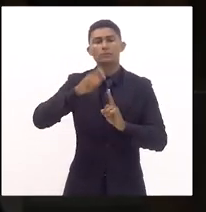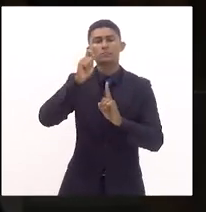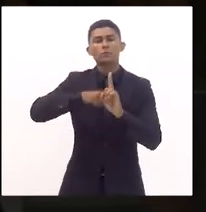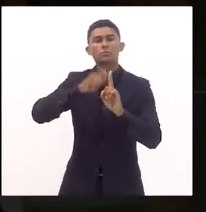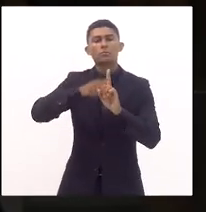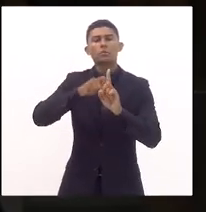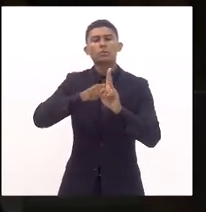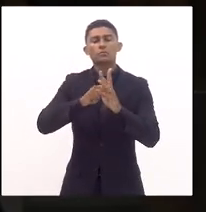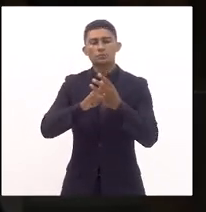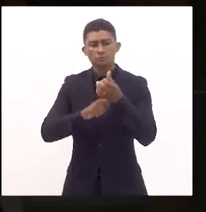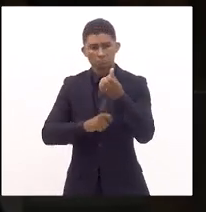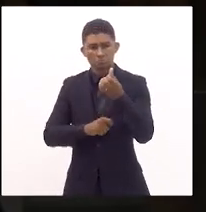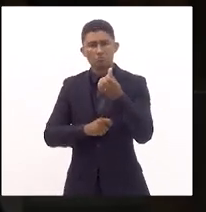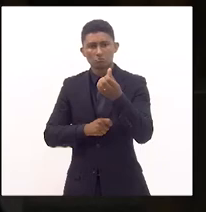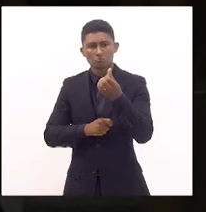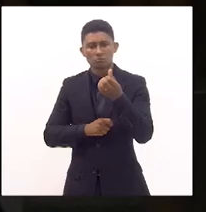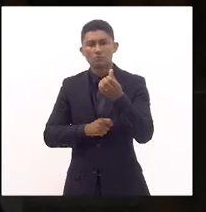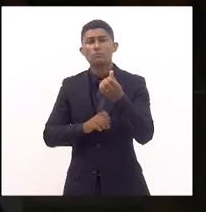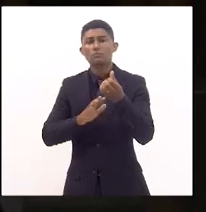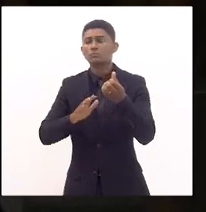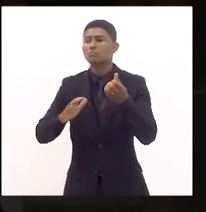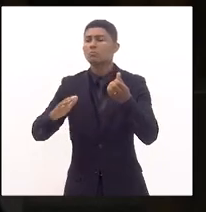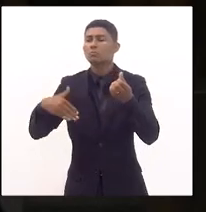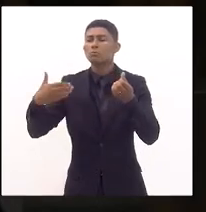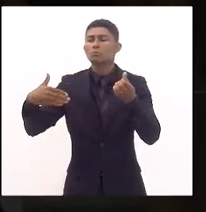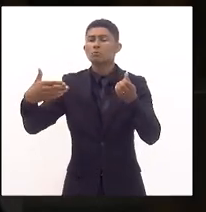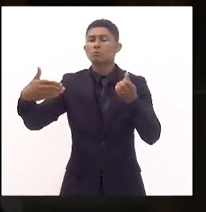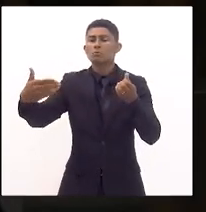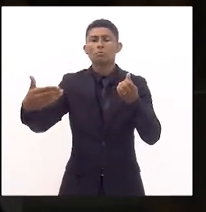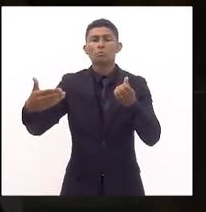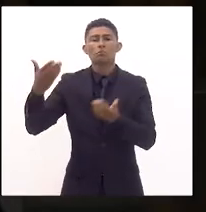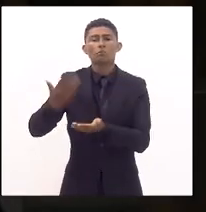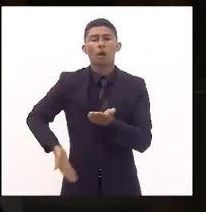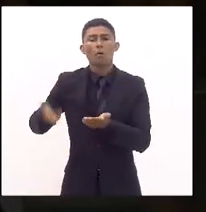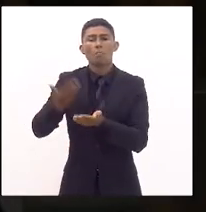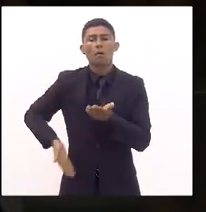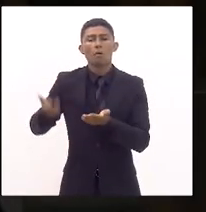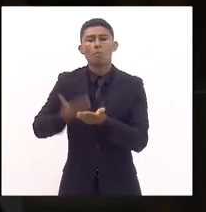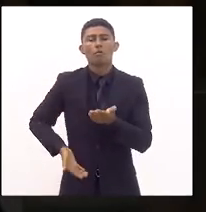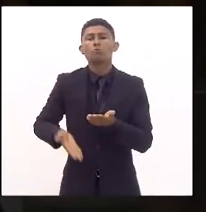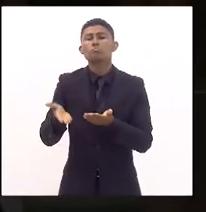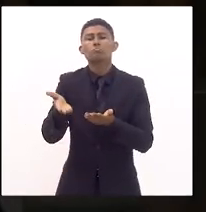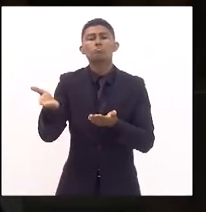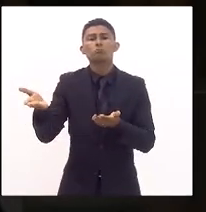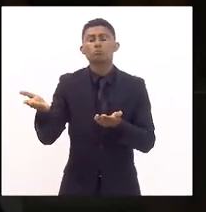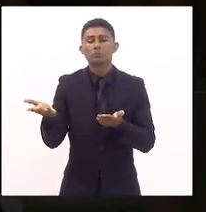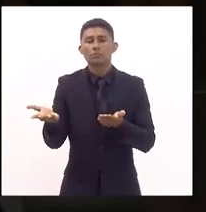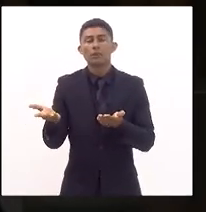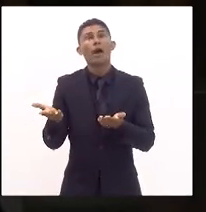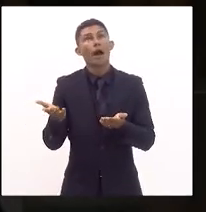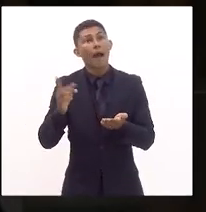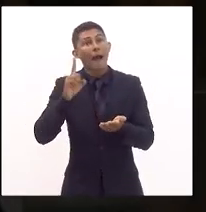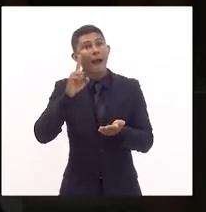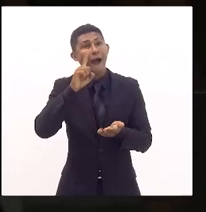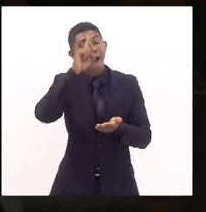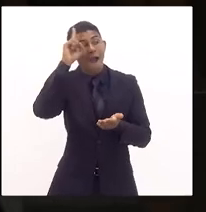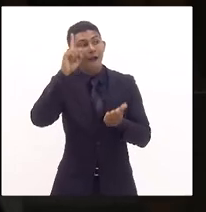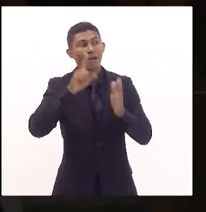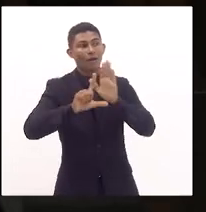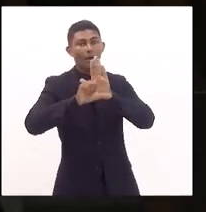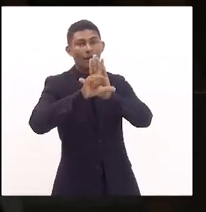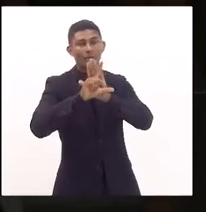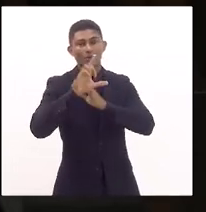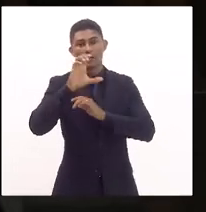Ora, e as perdas depois dos 6 meses? Aí inventariam uma segunda lei Candir